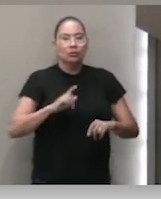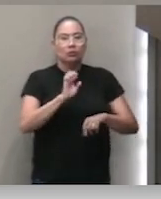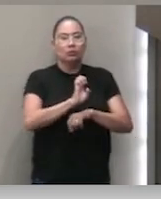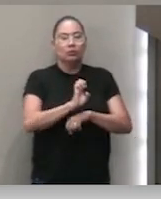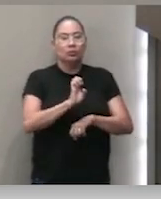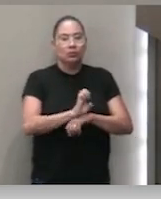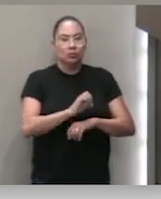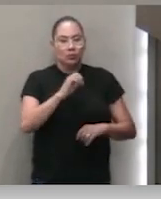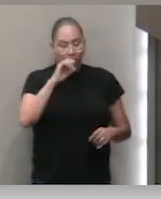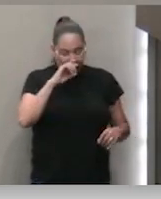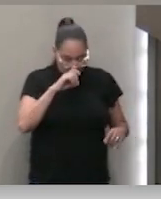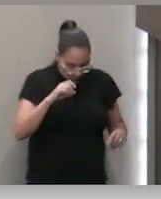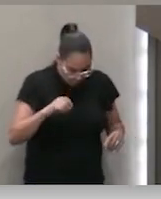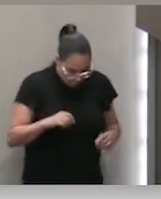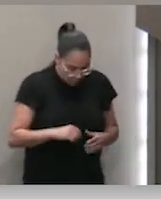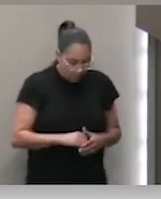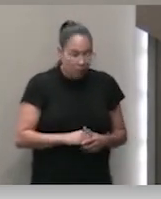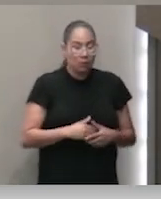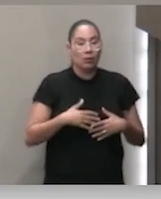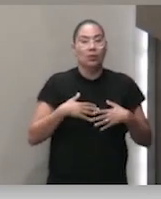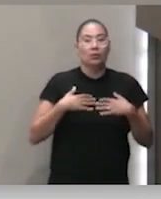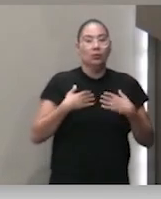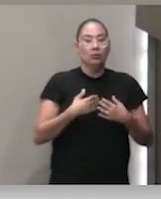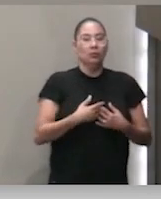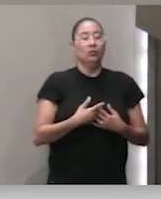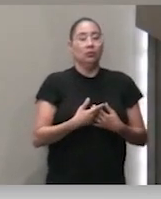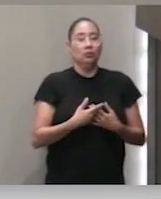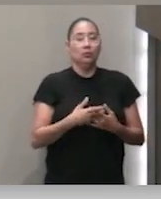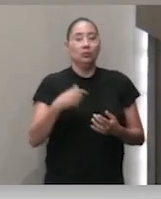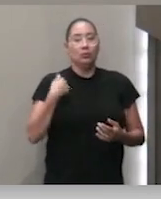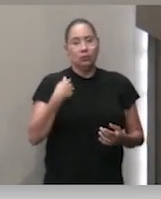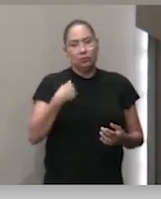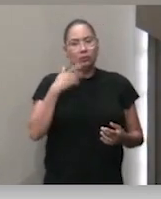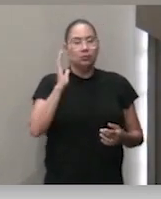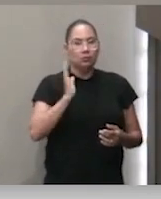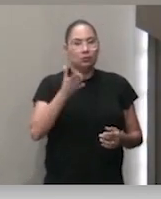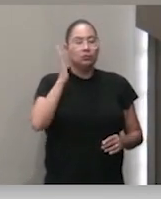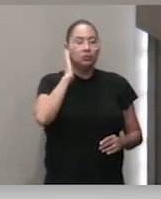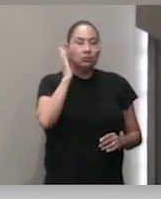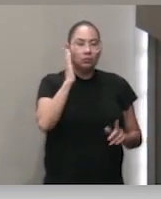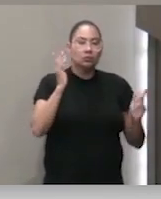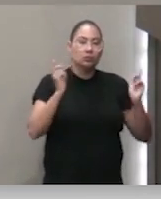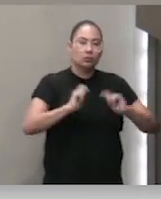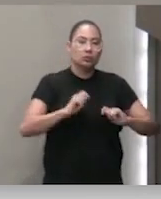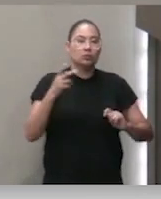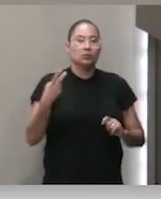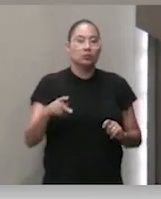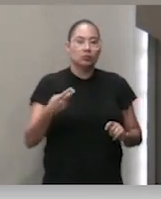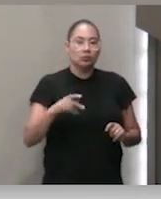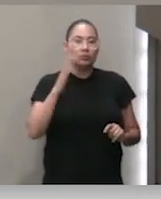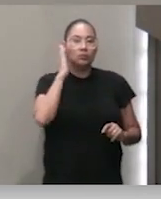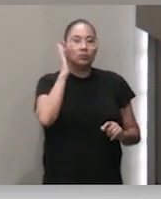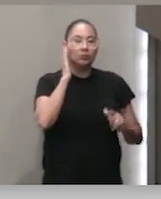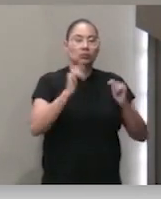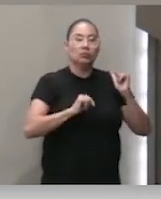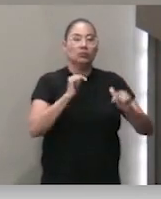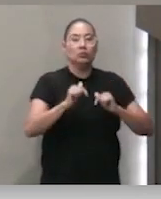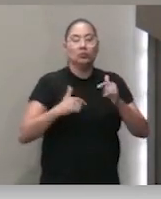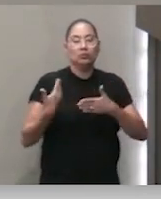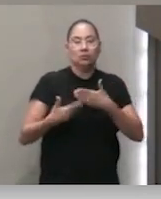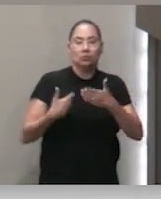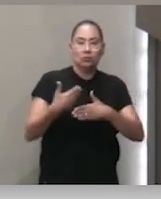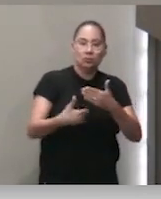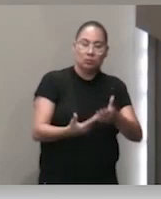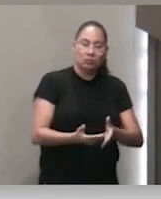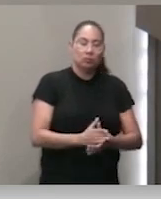Estado e não nos surpreende, porque sabemos do potencial dele, sabemos do trabalho que ele vem